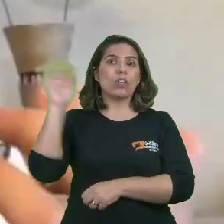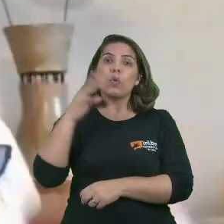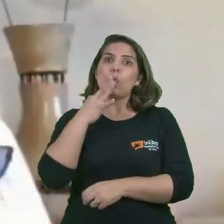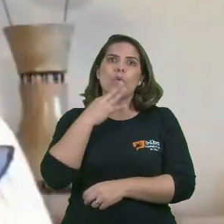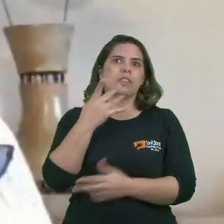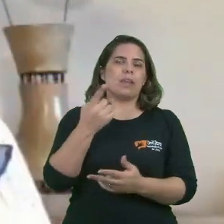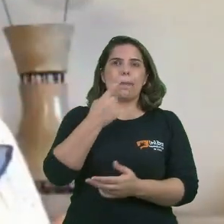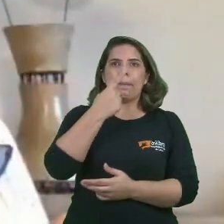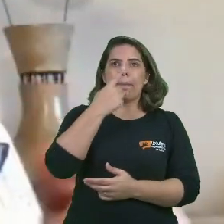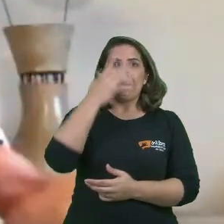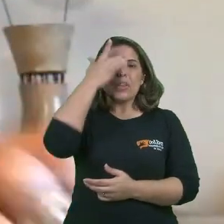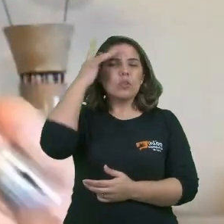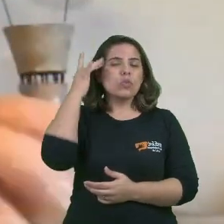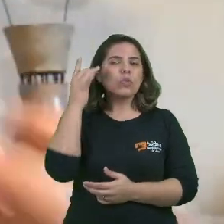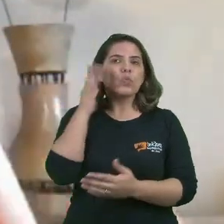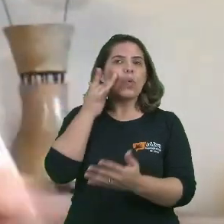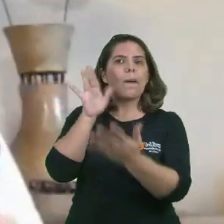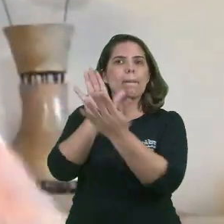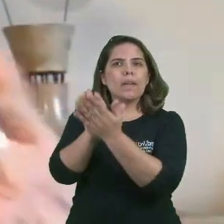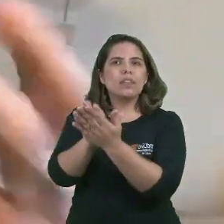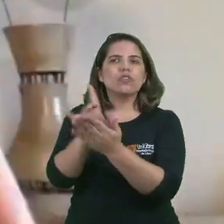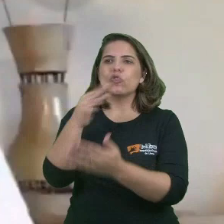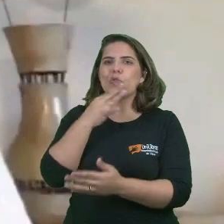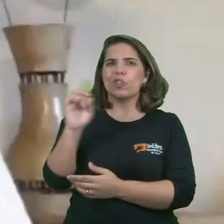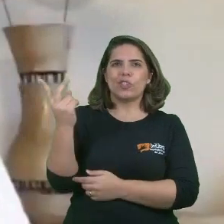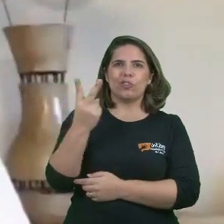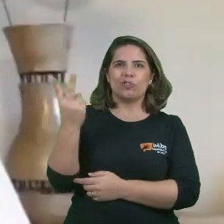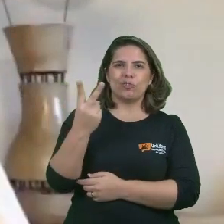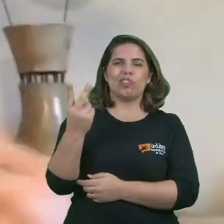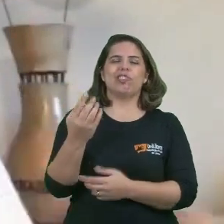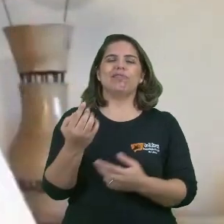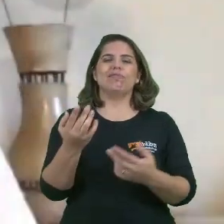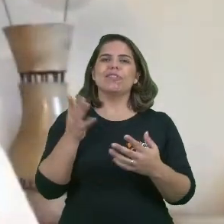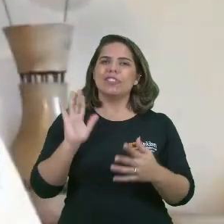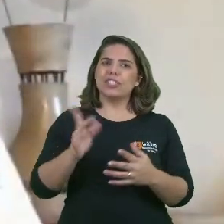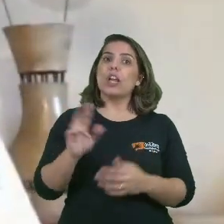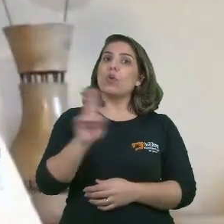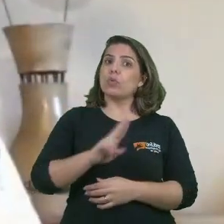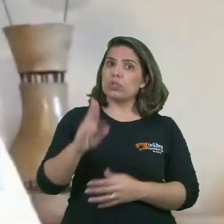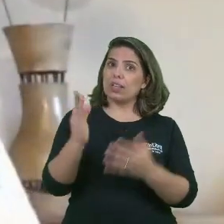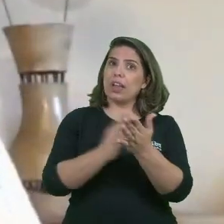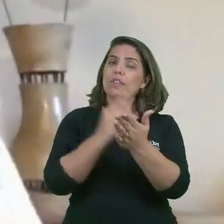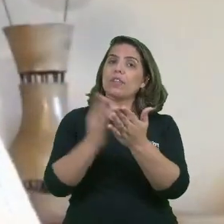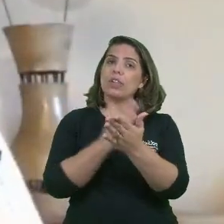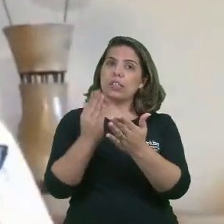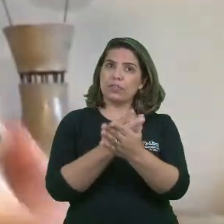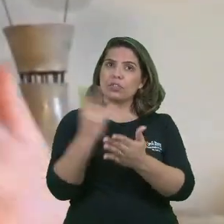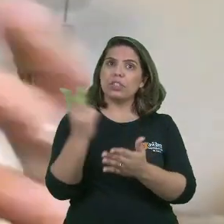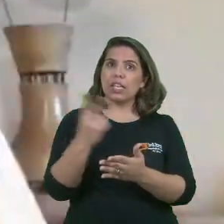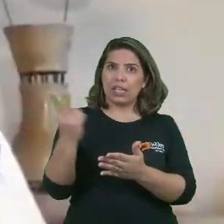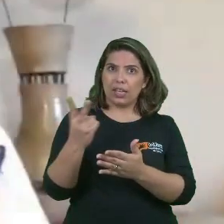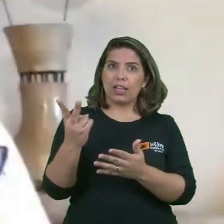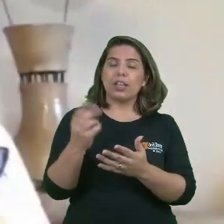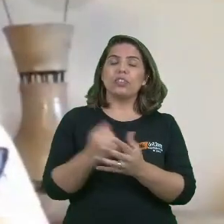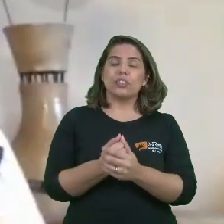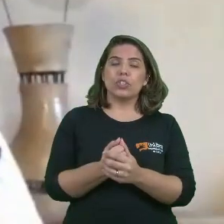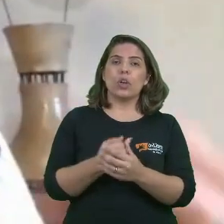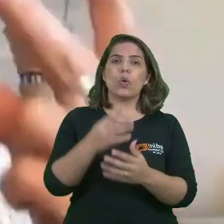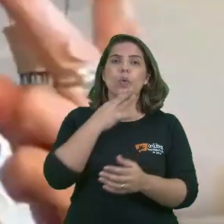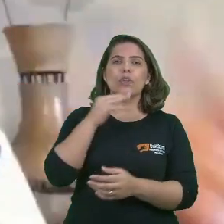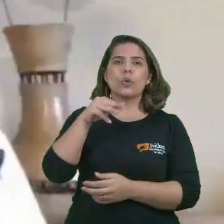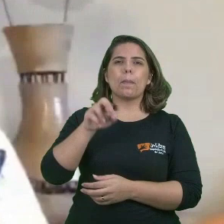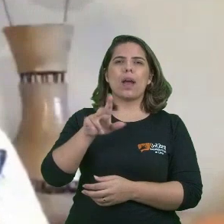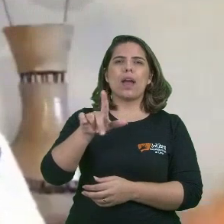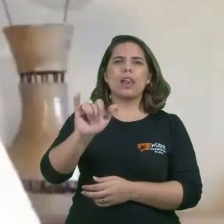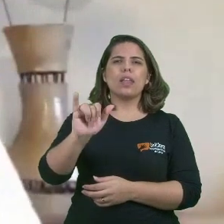conhecia pessoalmente professora nem da professora Marli e já utilizava o seu livro e esse professora Marli